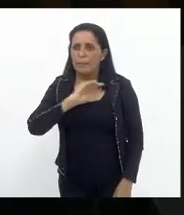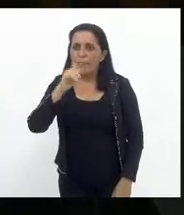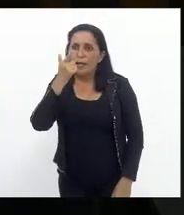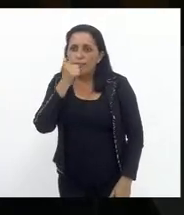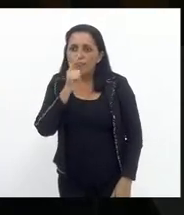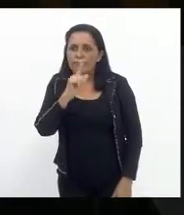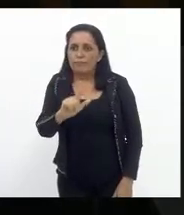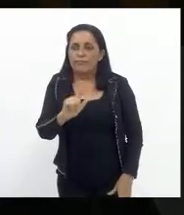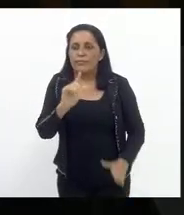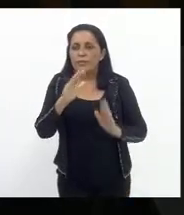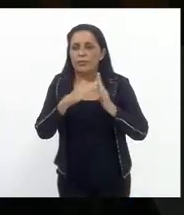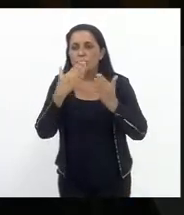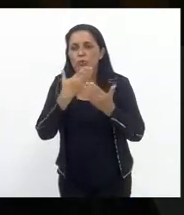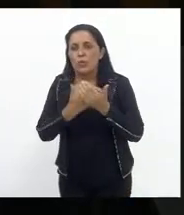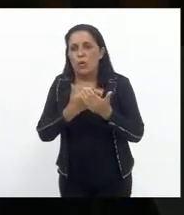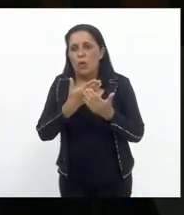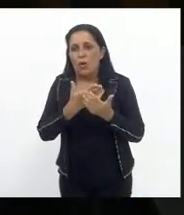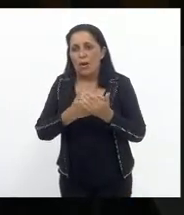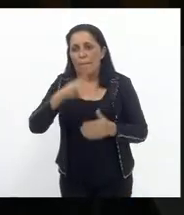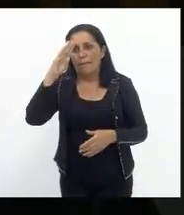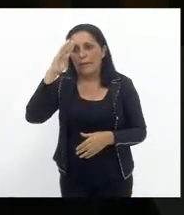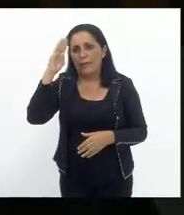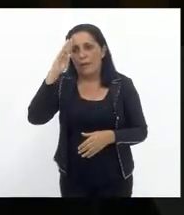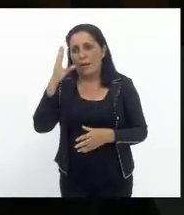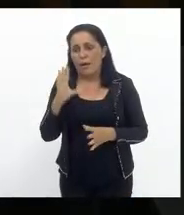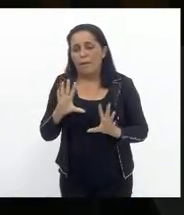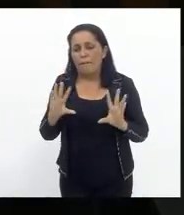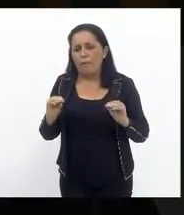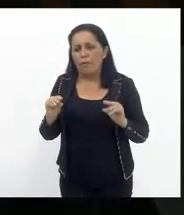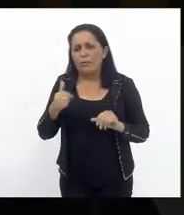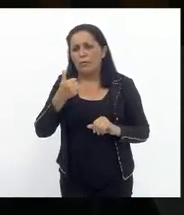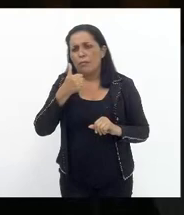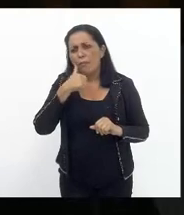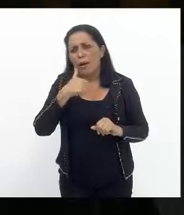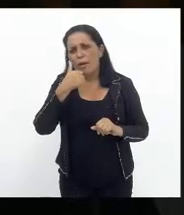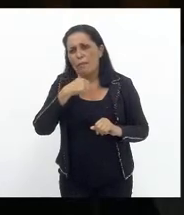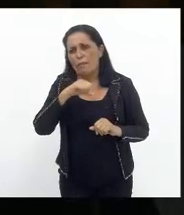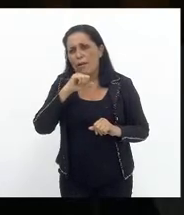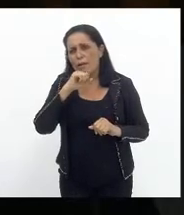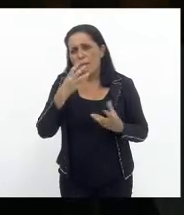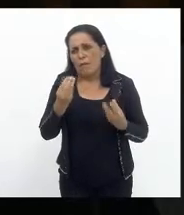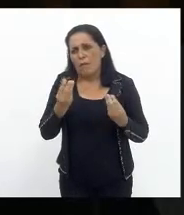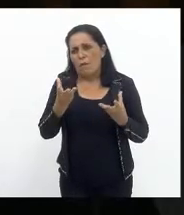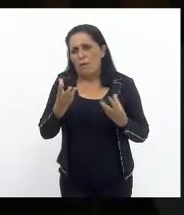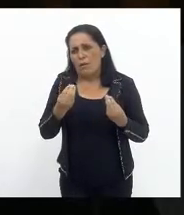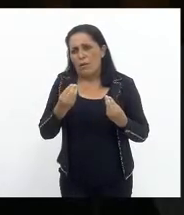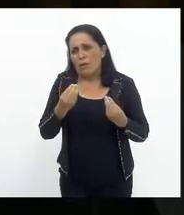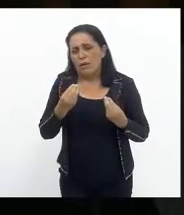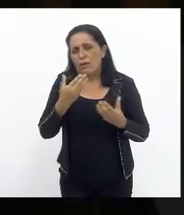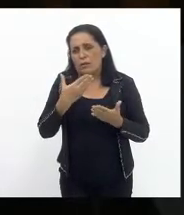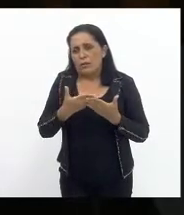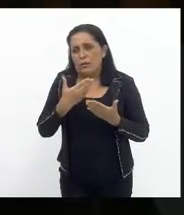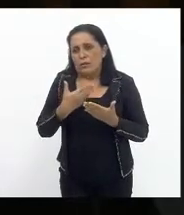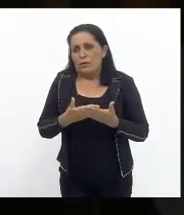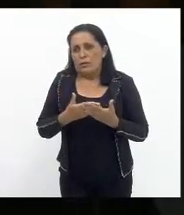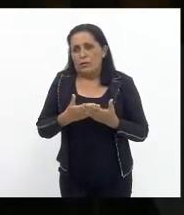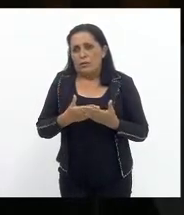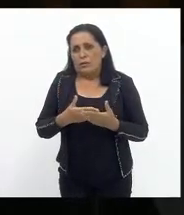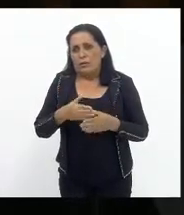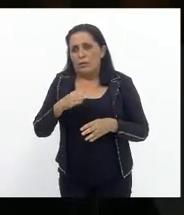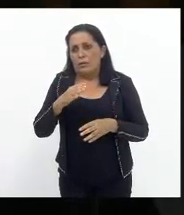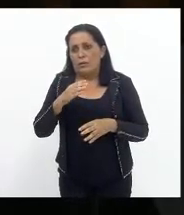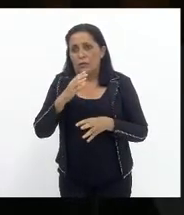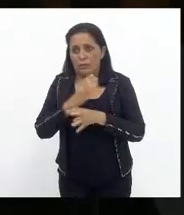contemplada com aquilo que muitos pais e mães de família sonham, que é a escola cívico-militar.